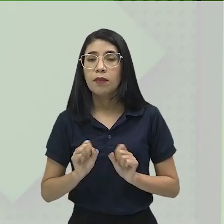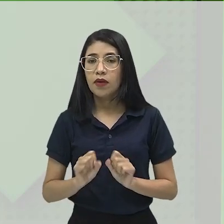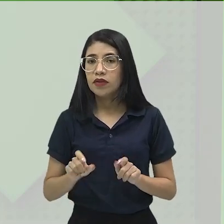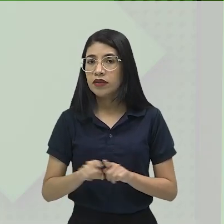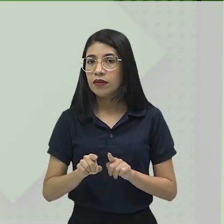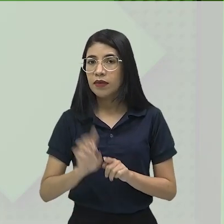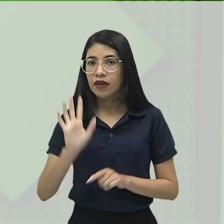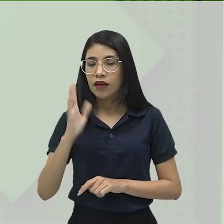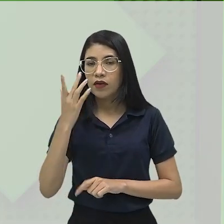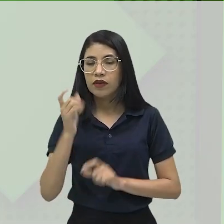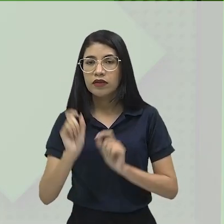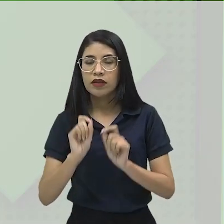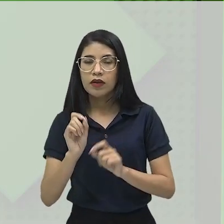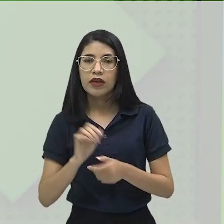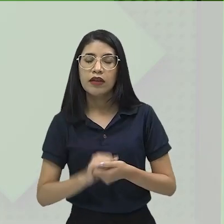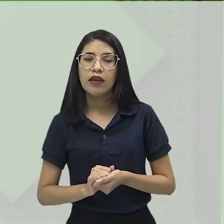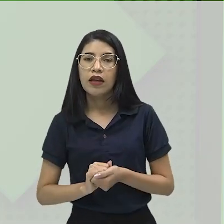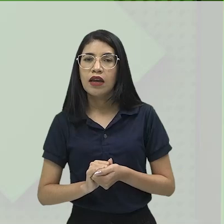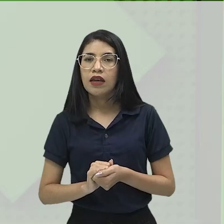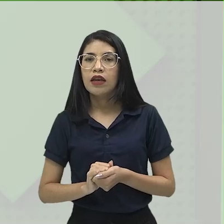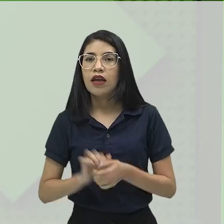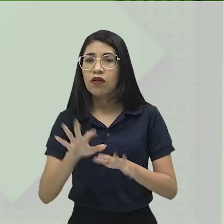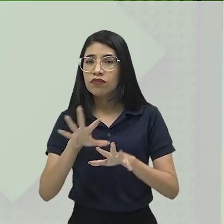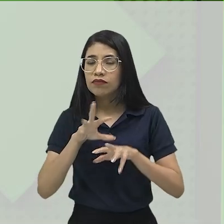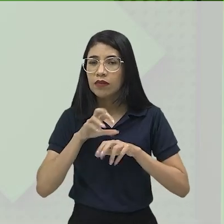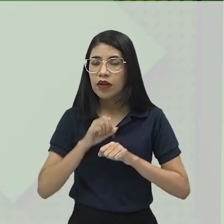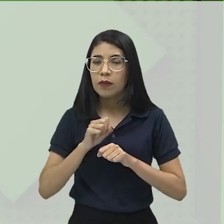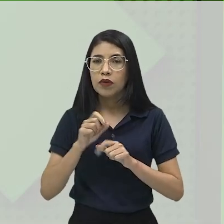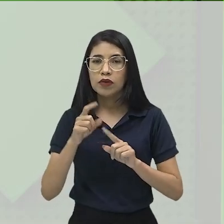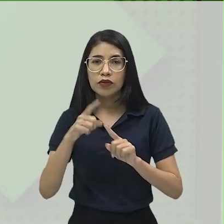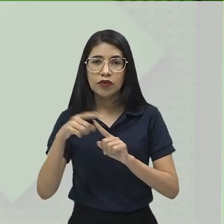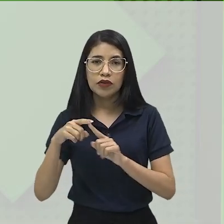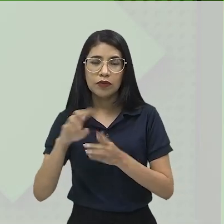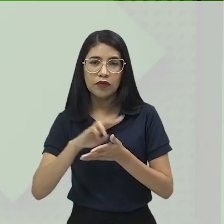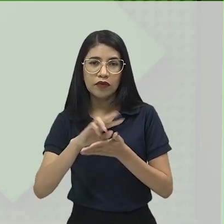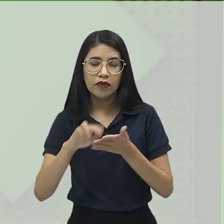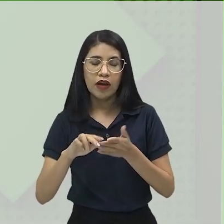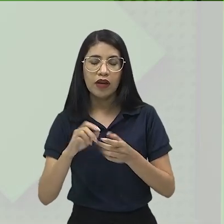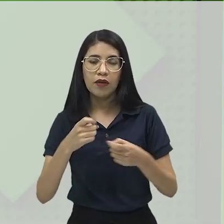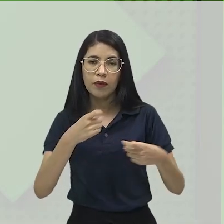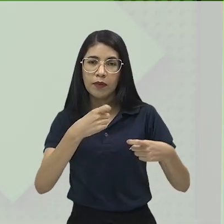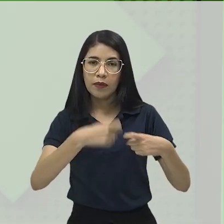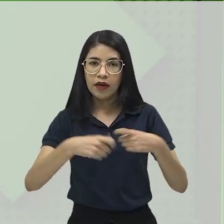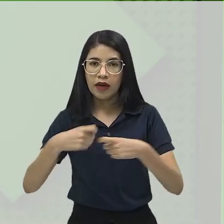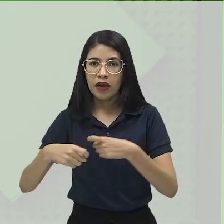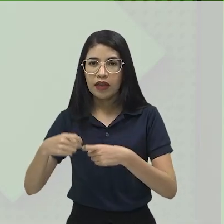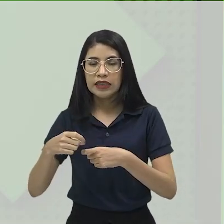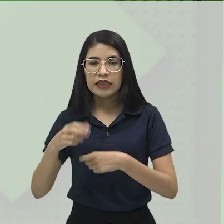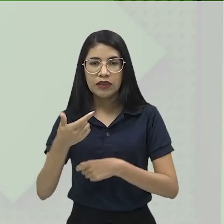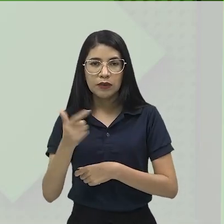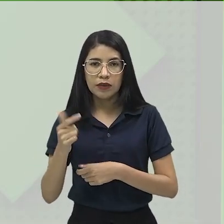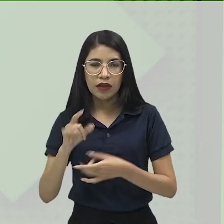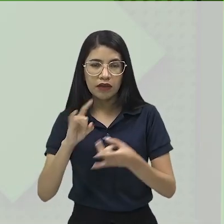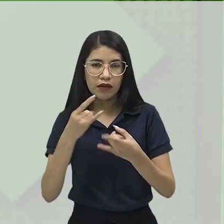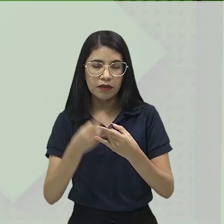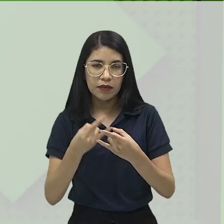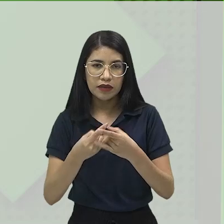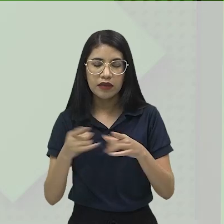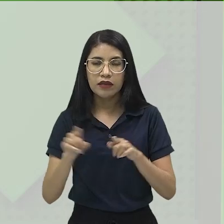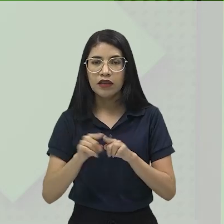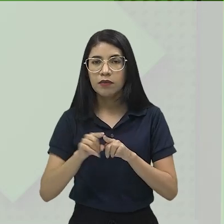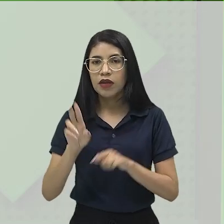Pode acontecer, né, de você se contaminar por qualquer um desses tipos. Então, pela relação sexual sem uso de preservativo,